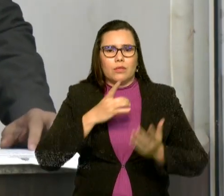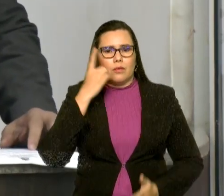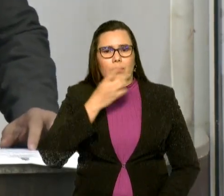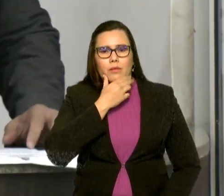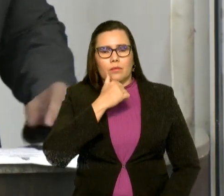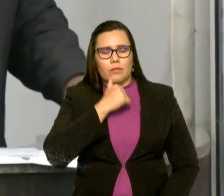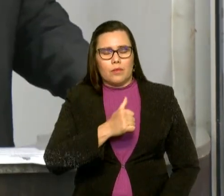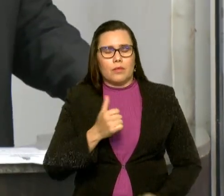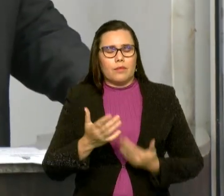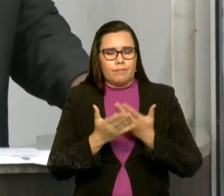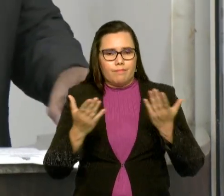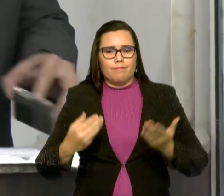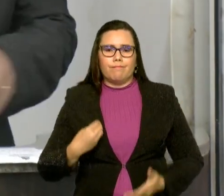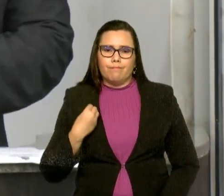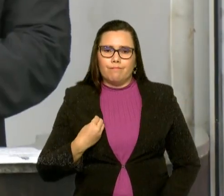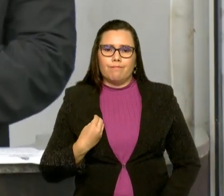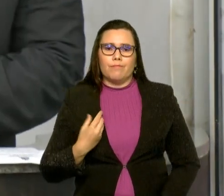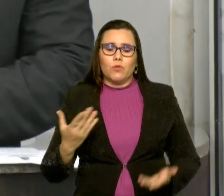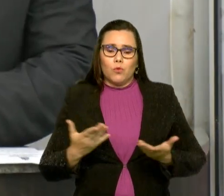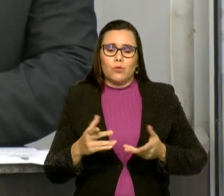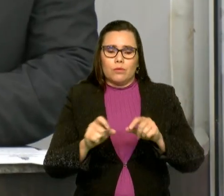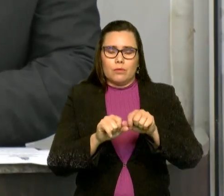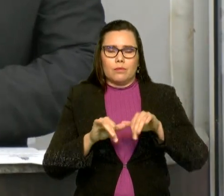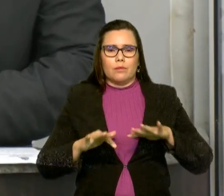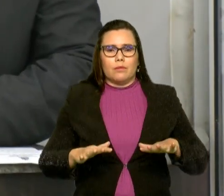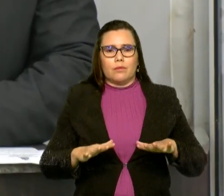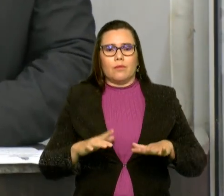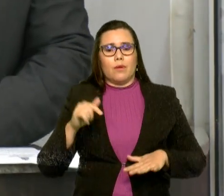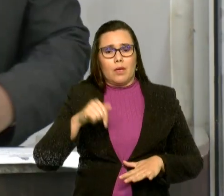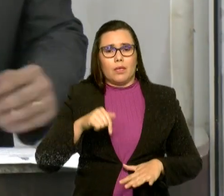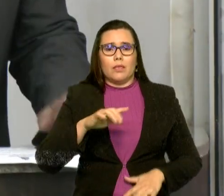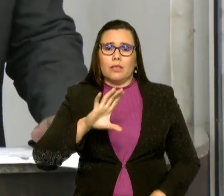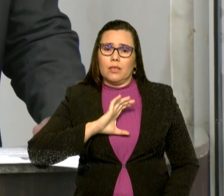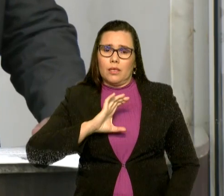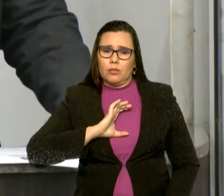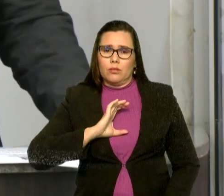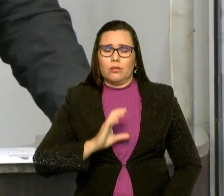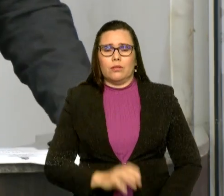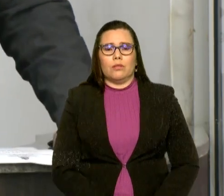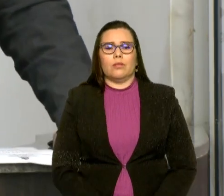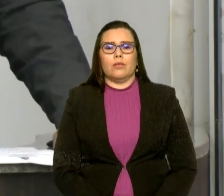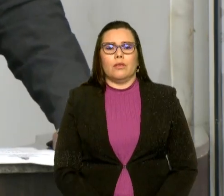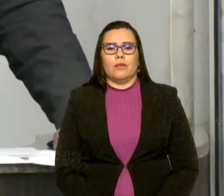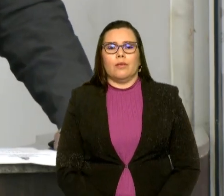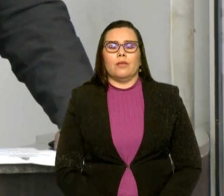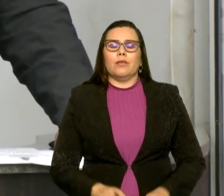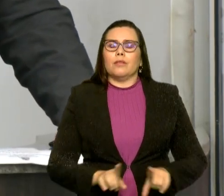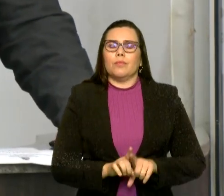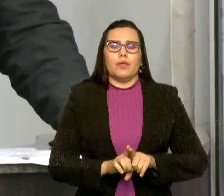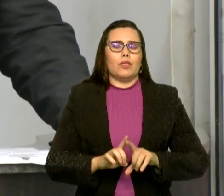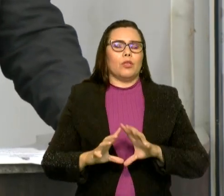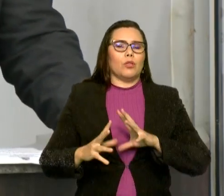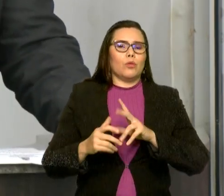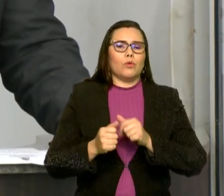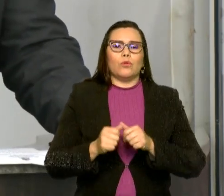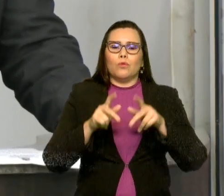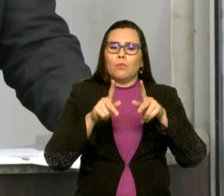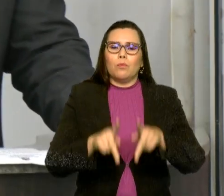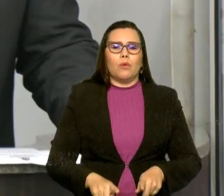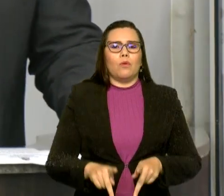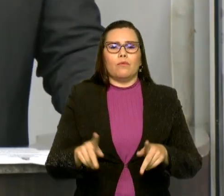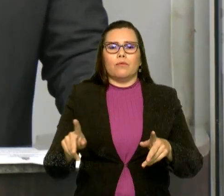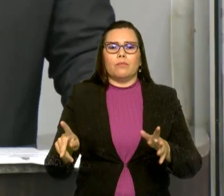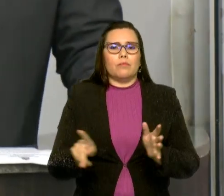se fazem presentes na sessão itinerante da cidade de Caxias, cumprimentar toda a sociedade